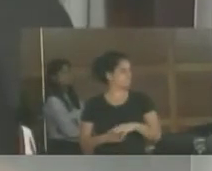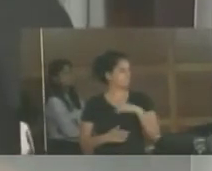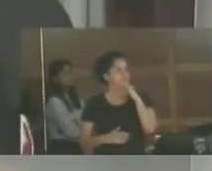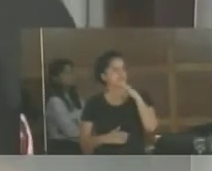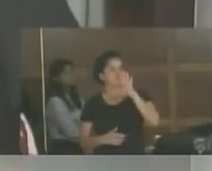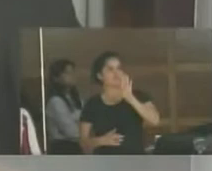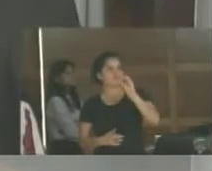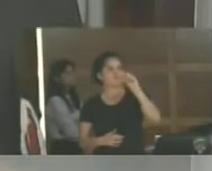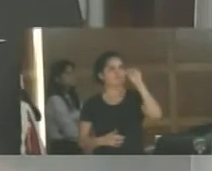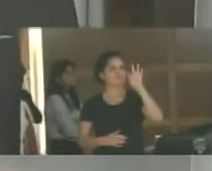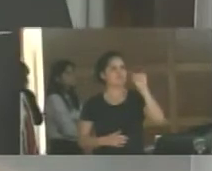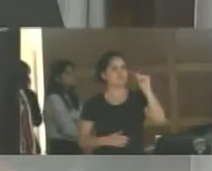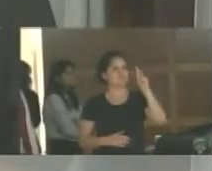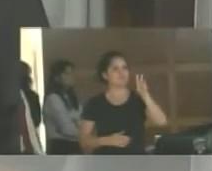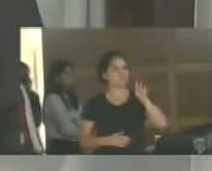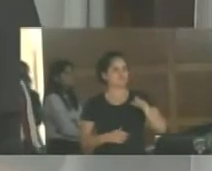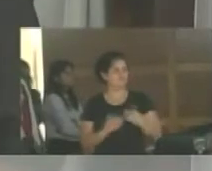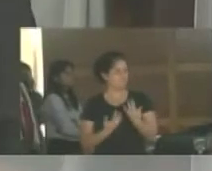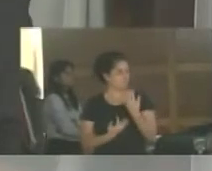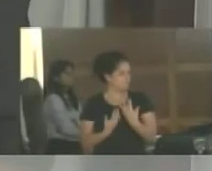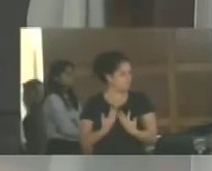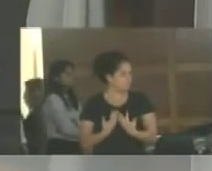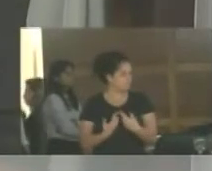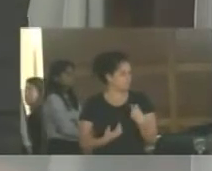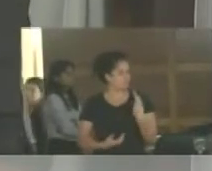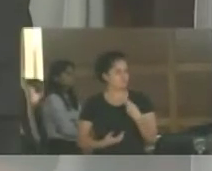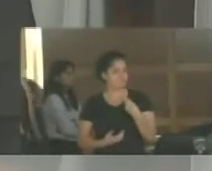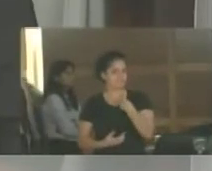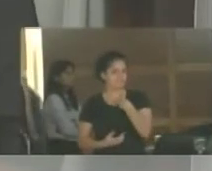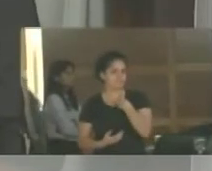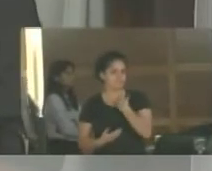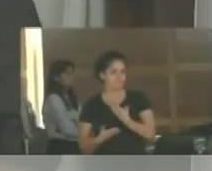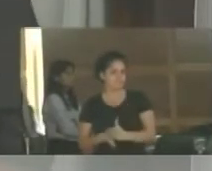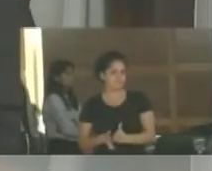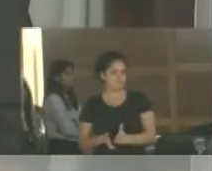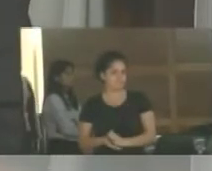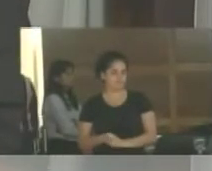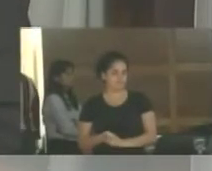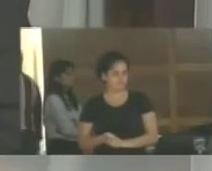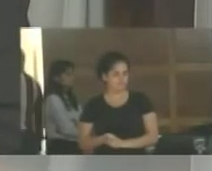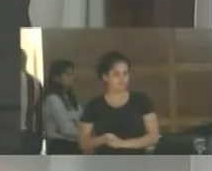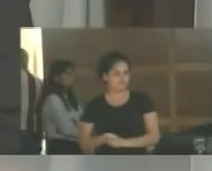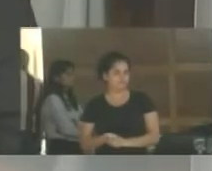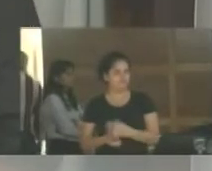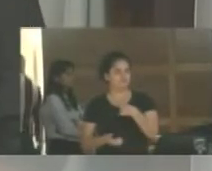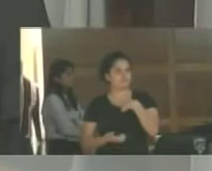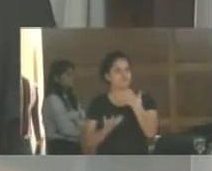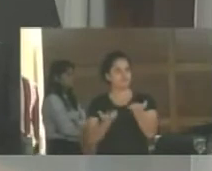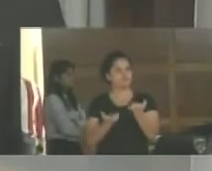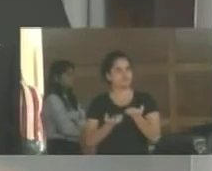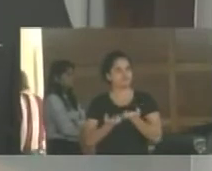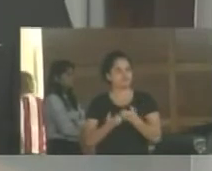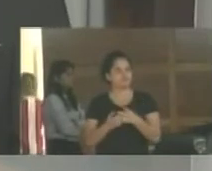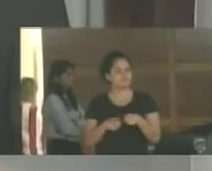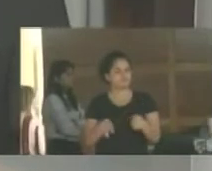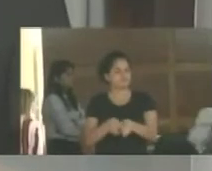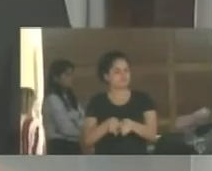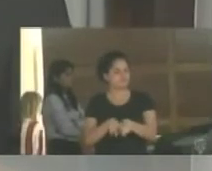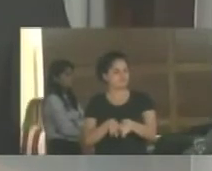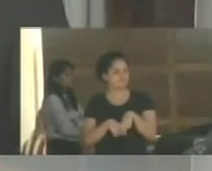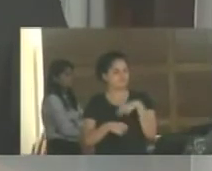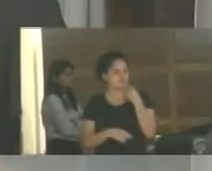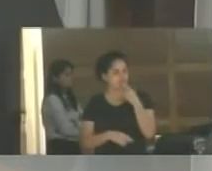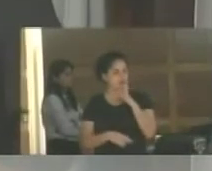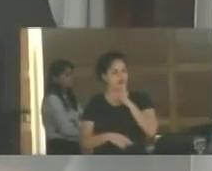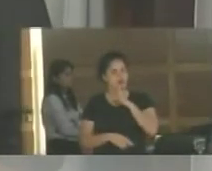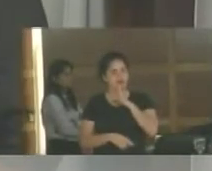eliminado lá em Minas. A gente não pode deixar passar, né? Então, eu queria aqui também fazer um breve